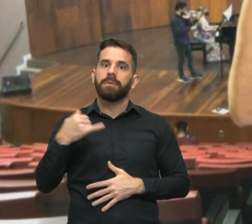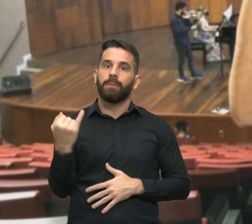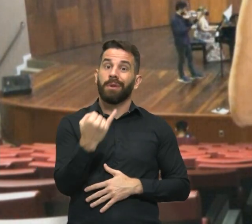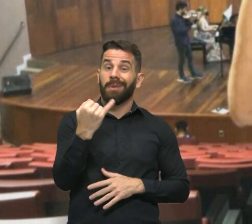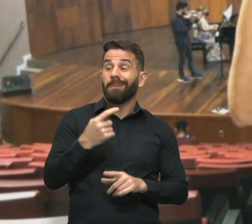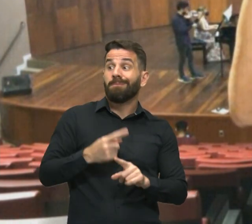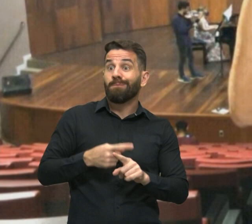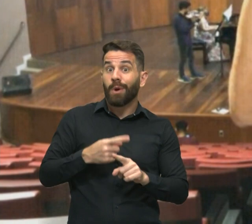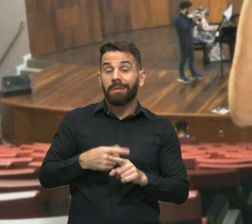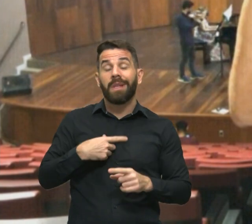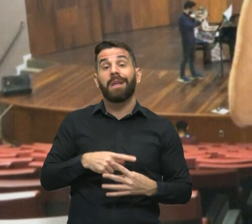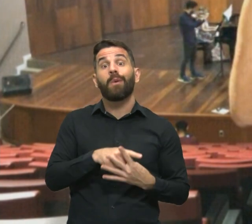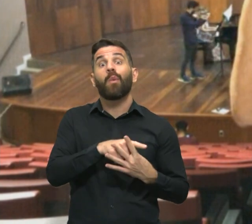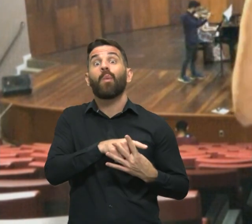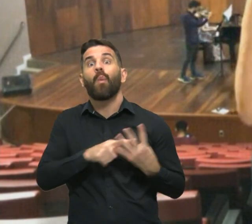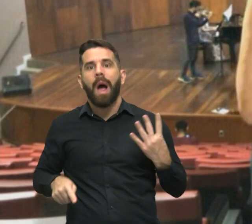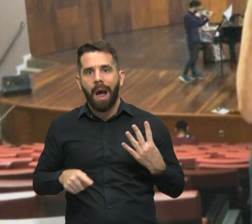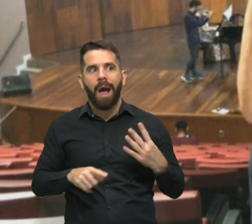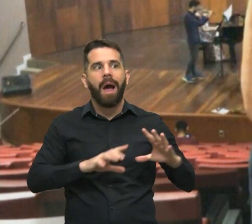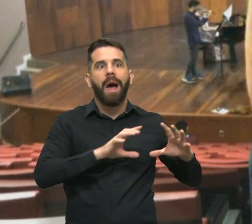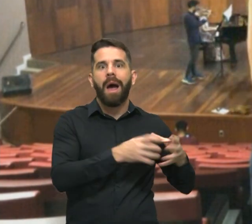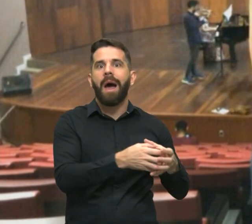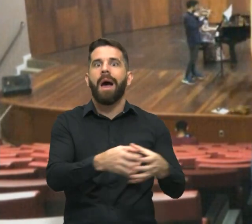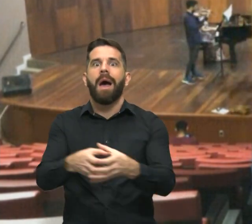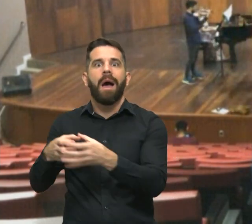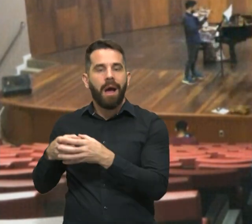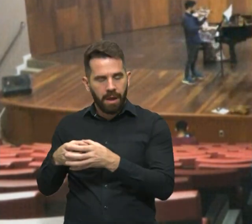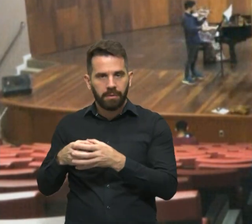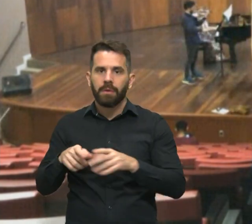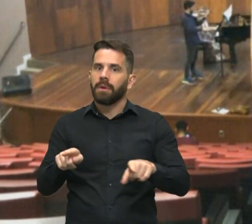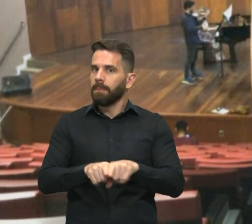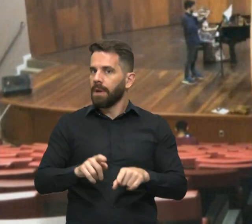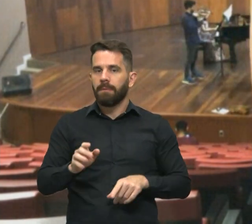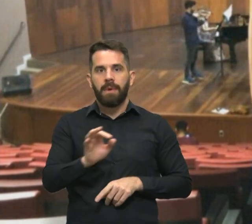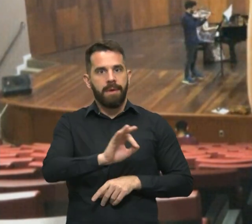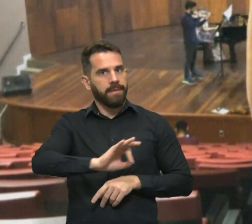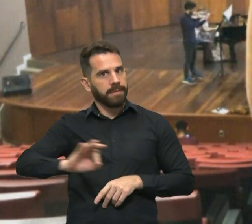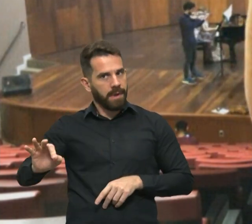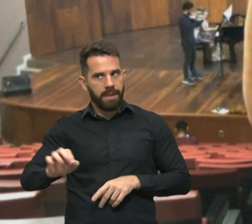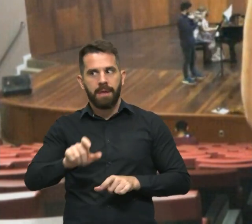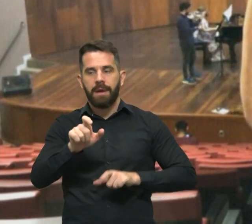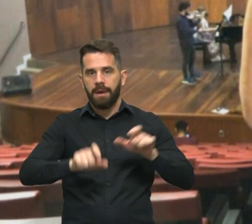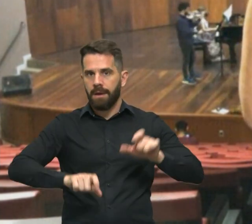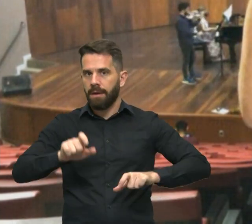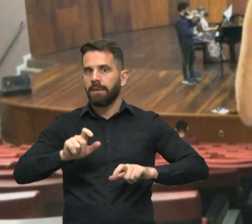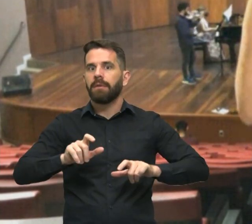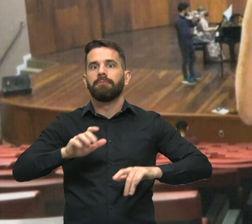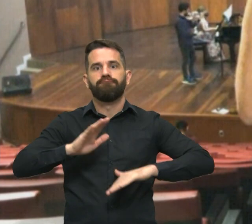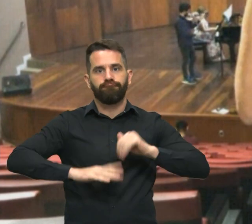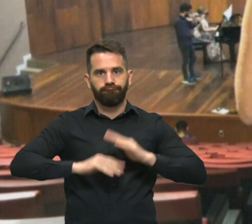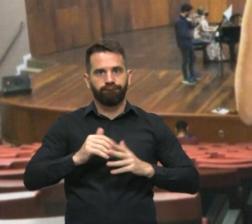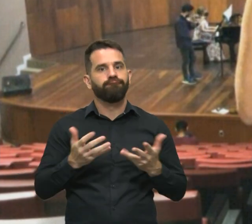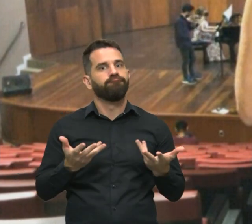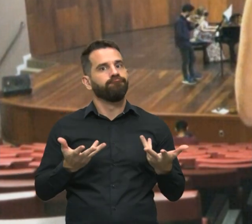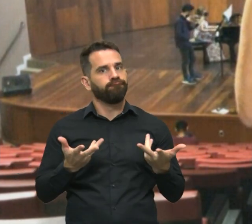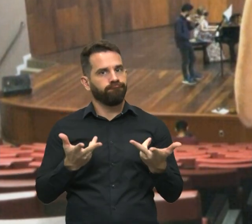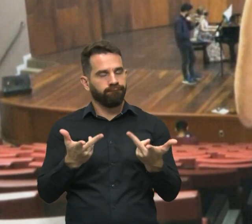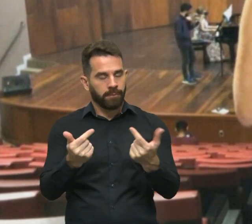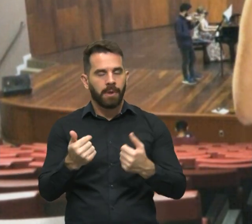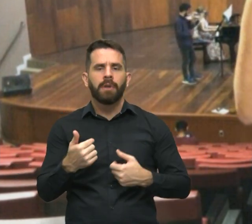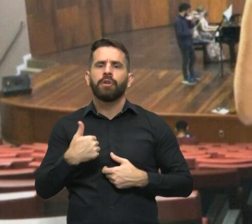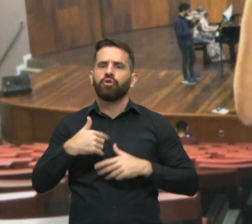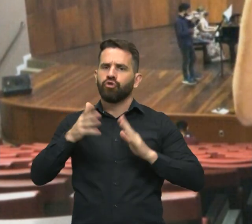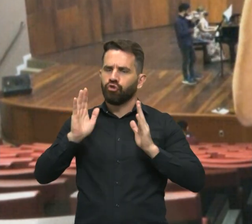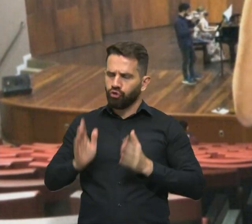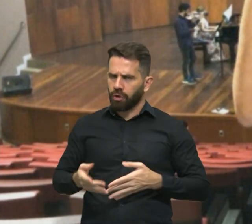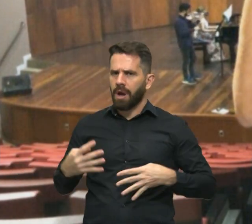profissionais e excelentes orquestras. Inclusive, a gente tem convênio, hoje formalizado com Basileu França, com a Orquestra